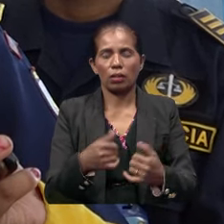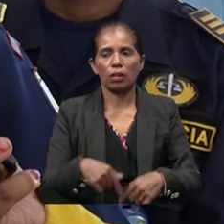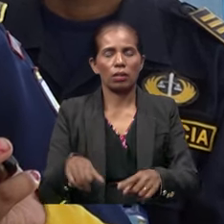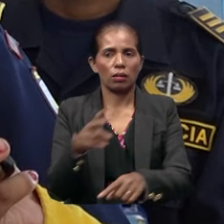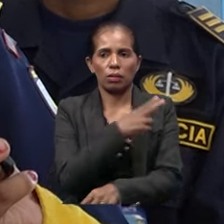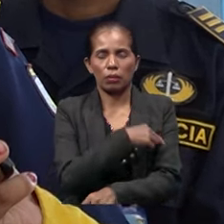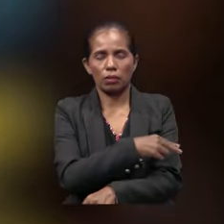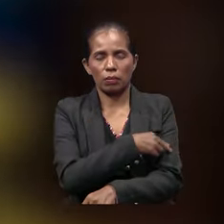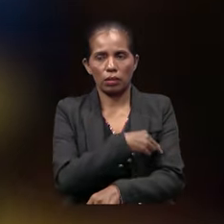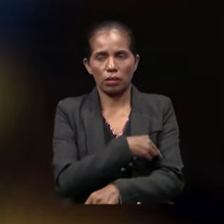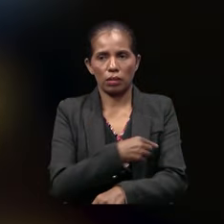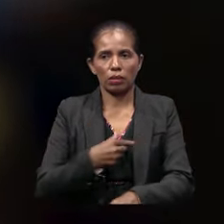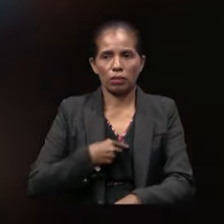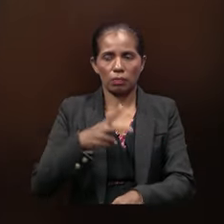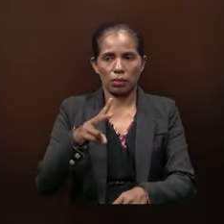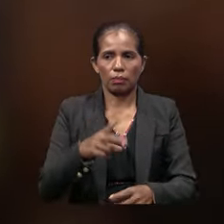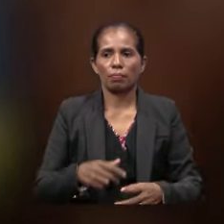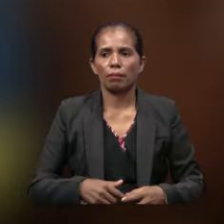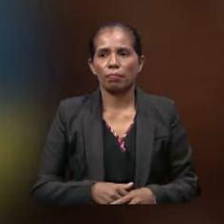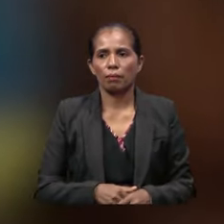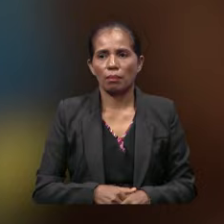luri kere sebaya hospital gidu per halo tratamento.